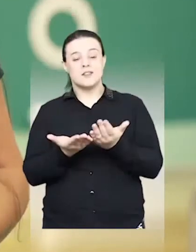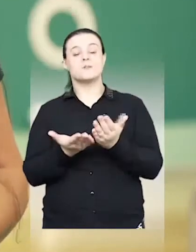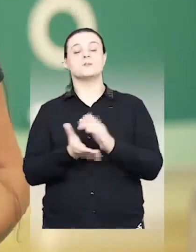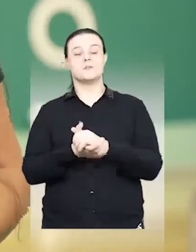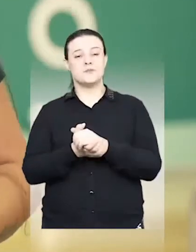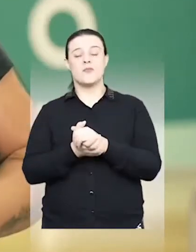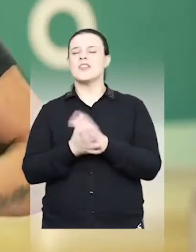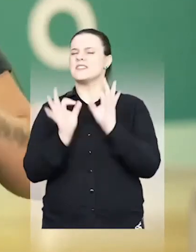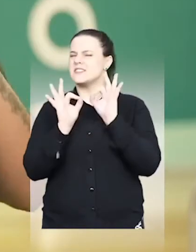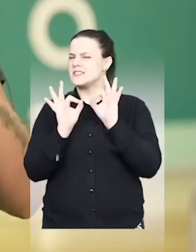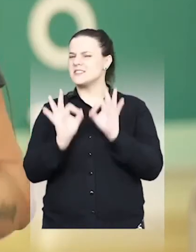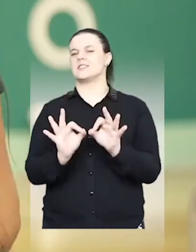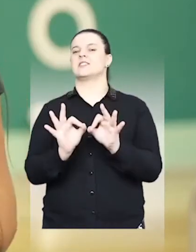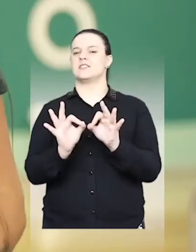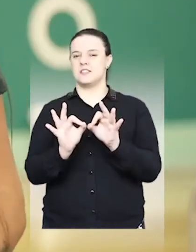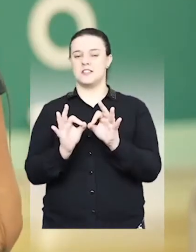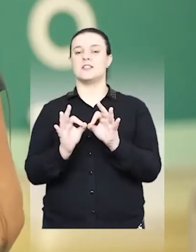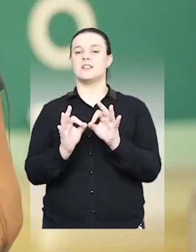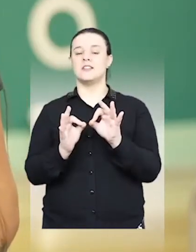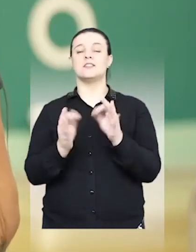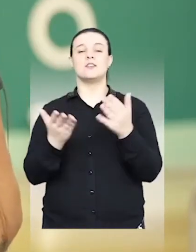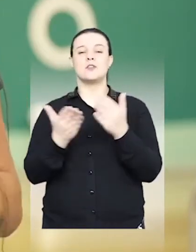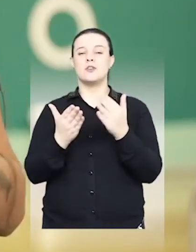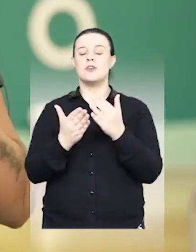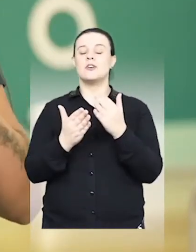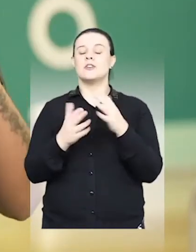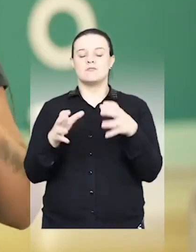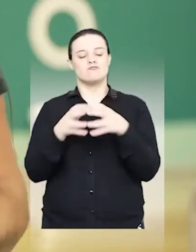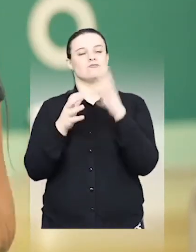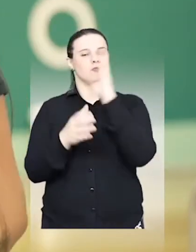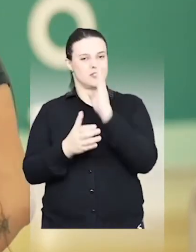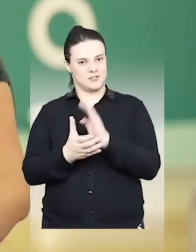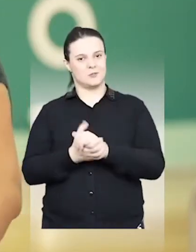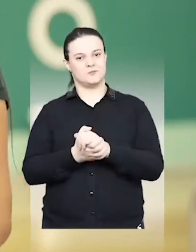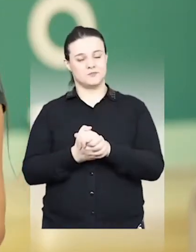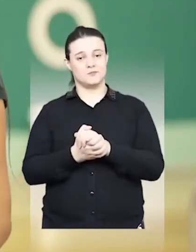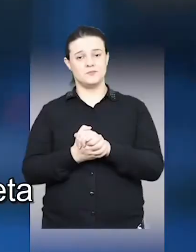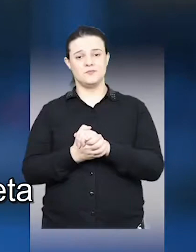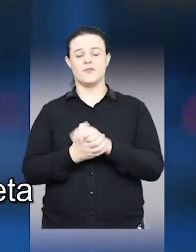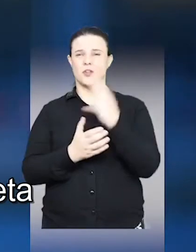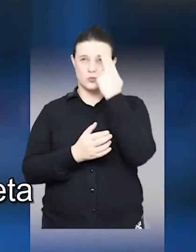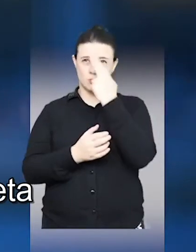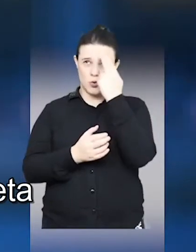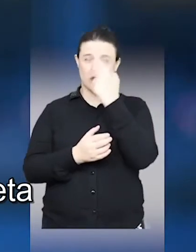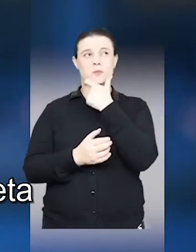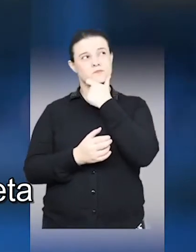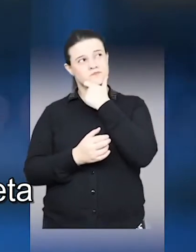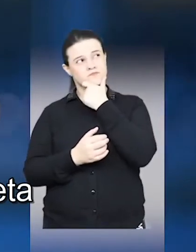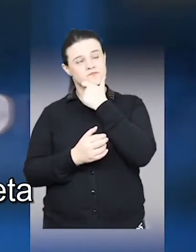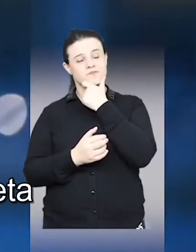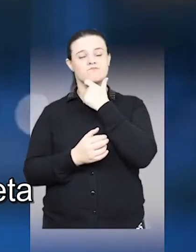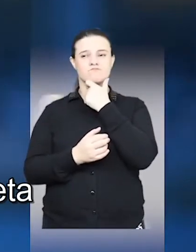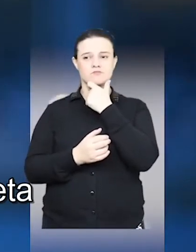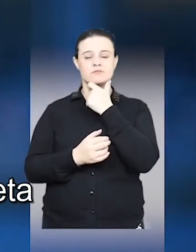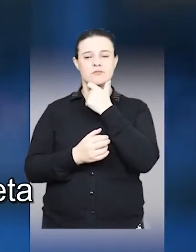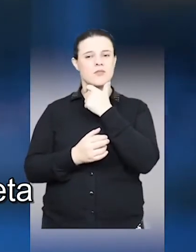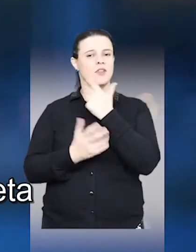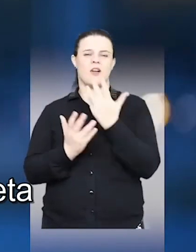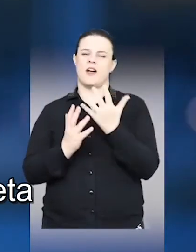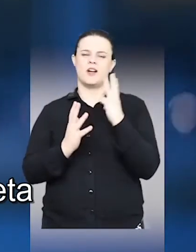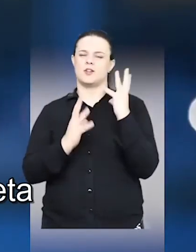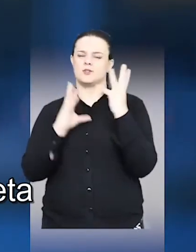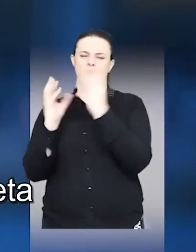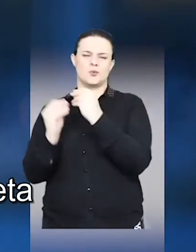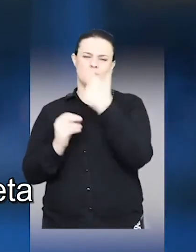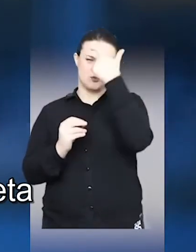Então, e com certeza, o objetivo maior é a seleção brasileira. Mas o sonho é...